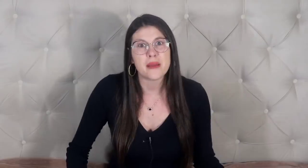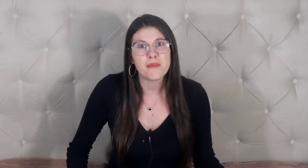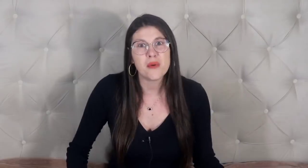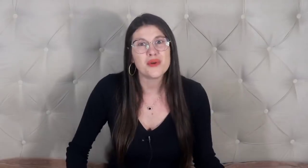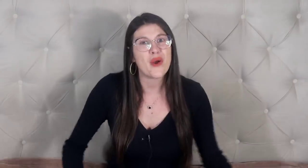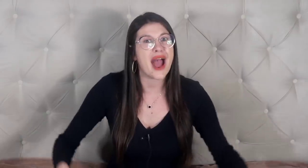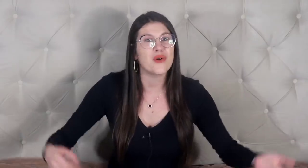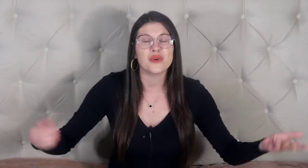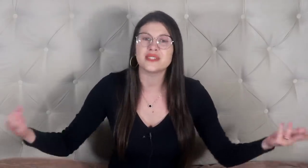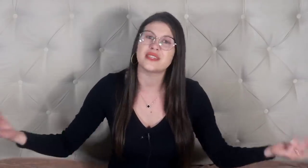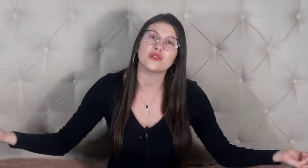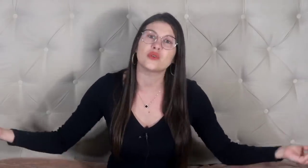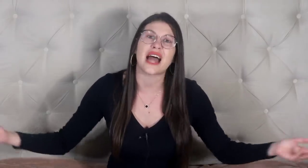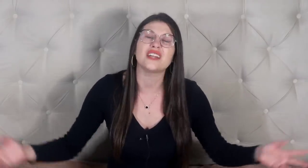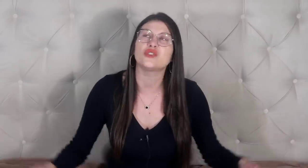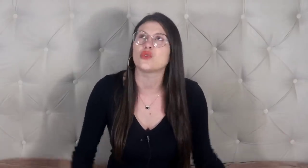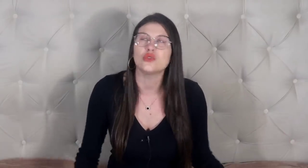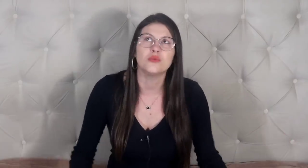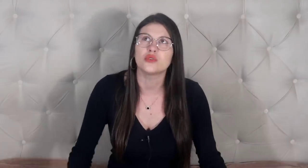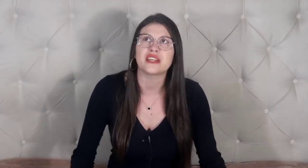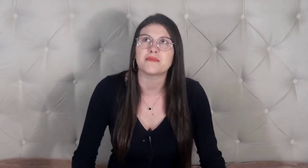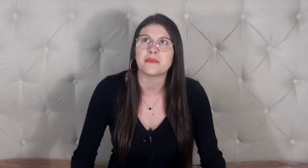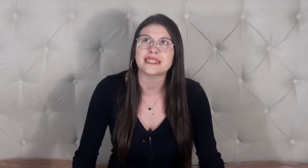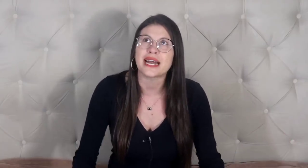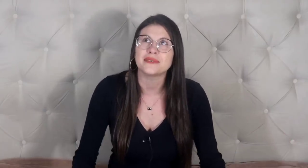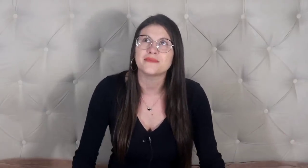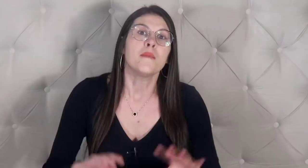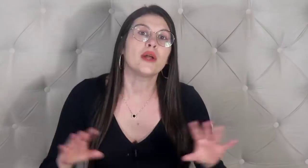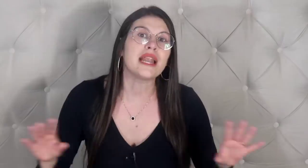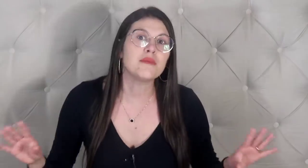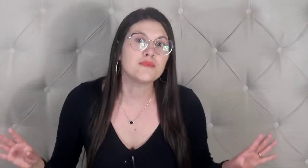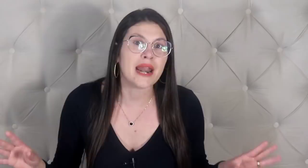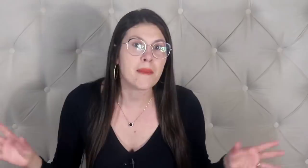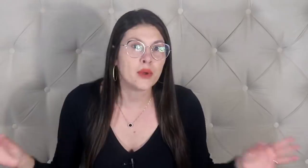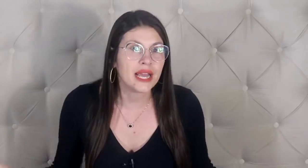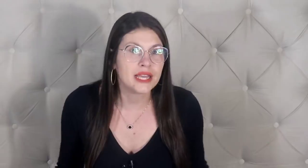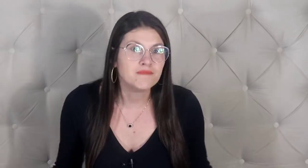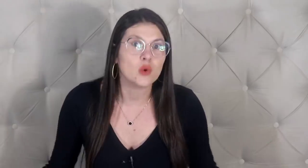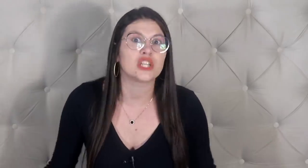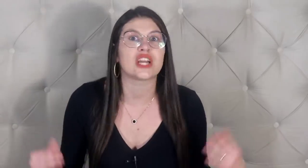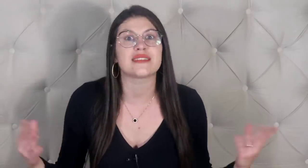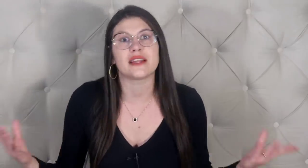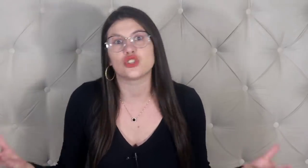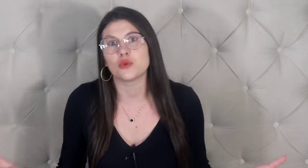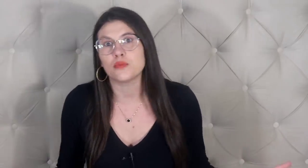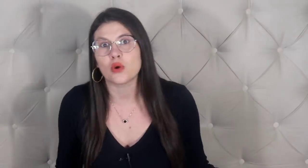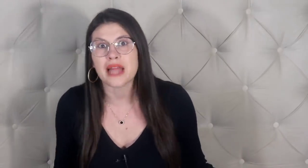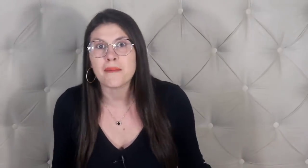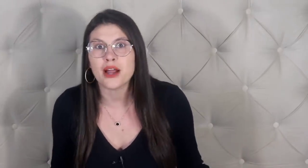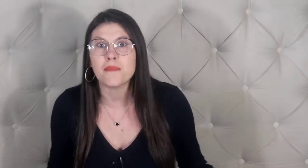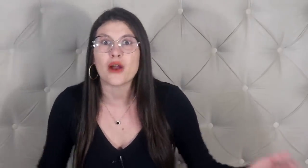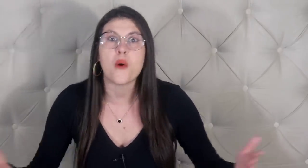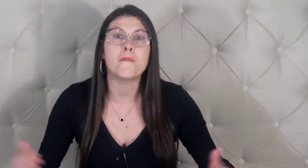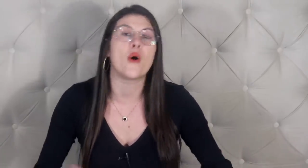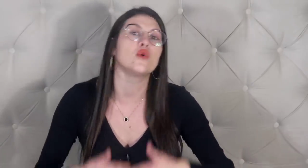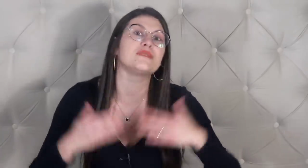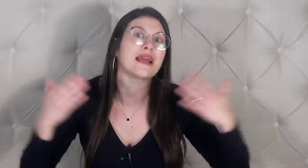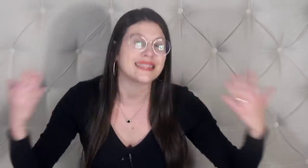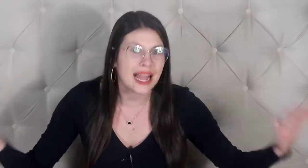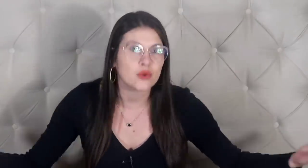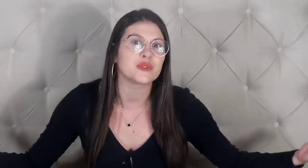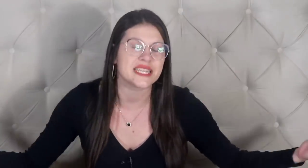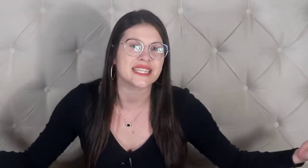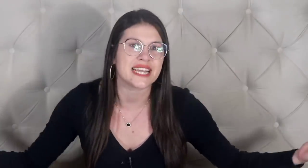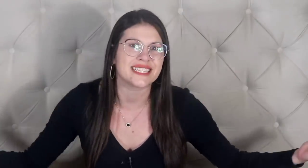passar vergonha em público é algo que cedo ou tarde todo mundo vai experimentar. Poderíamos parar por aí, o que já estaria de muito bom tamanho para compor